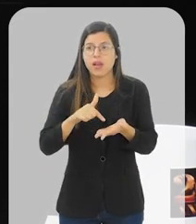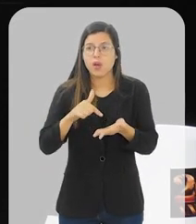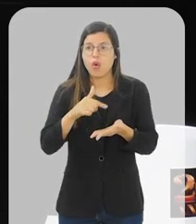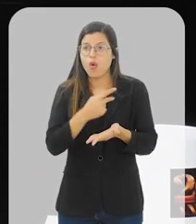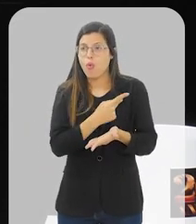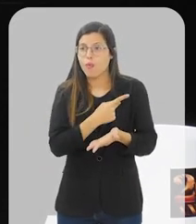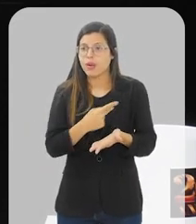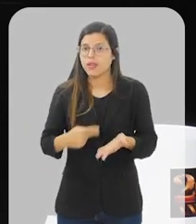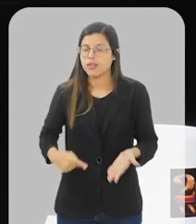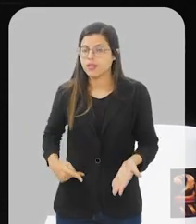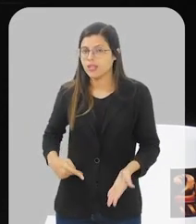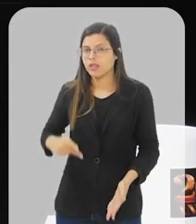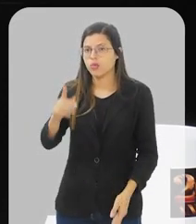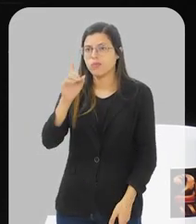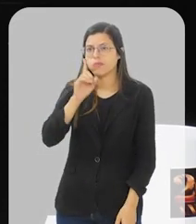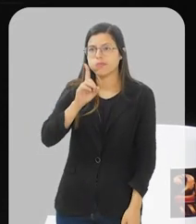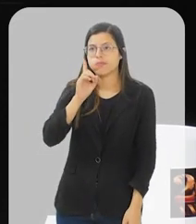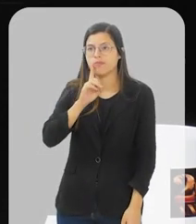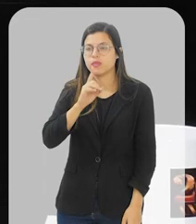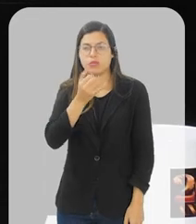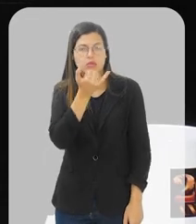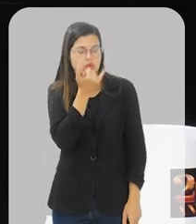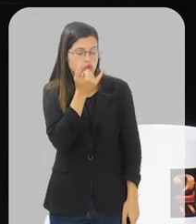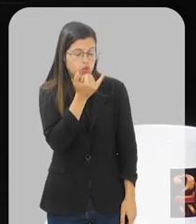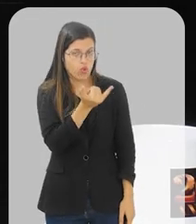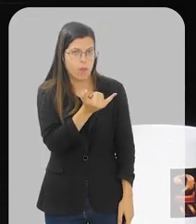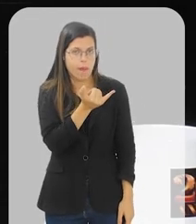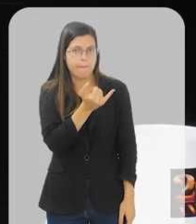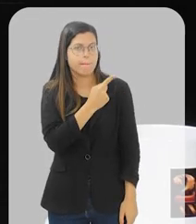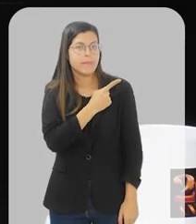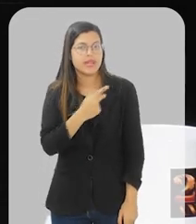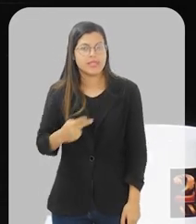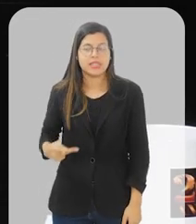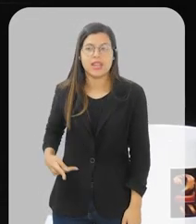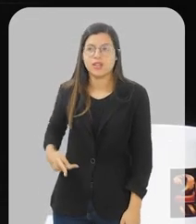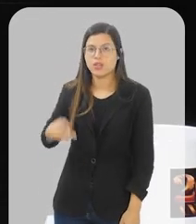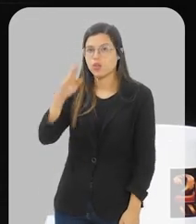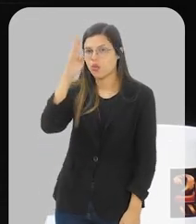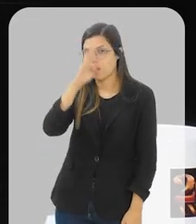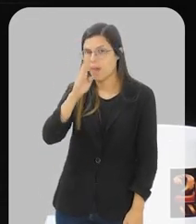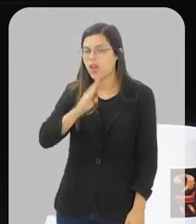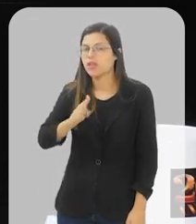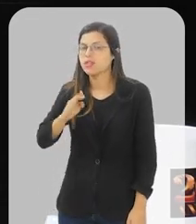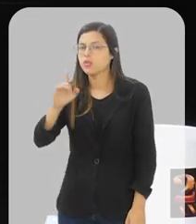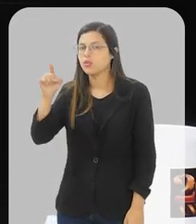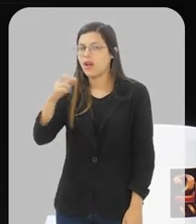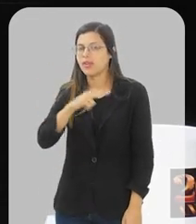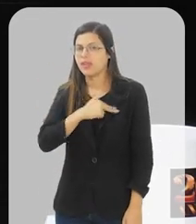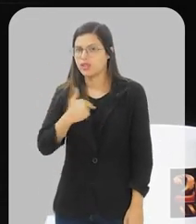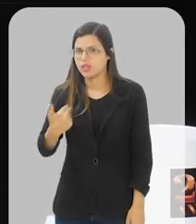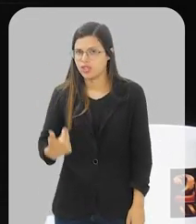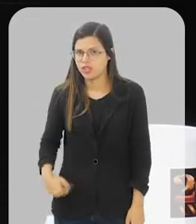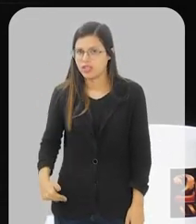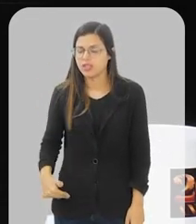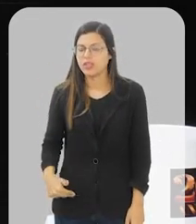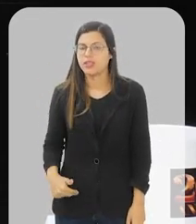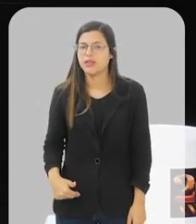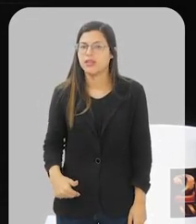para o presidente dos Estados Unidos. Dos Estados Unidos, não, perdão. Para o presidente do Brasil na China. Foi ele,